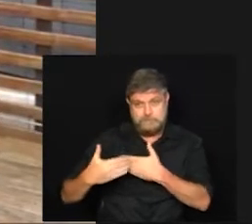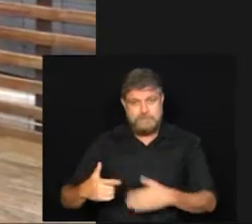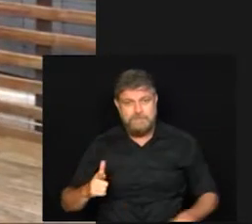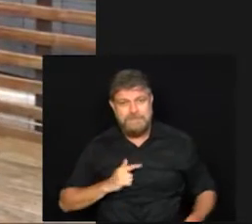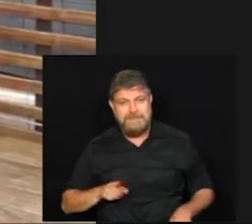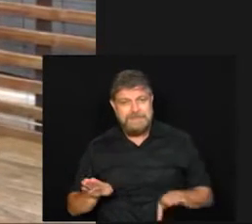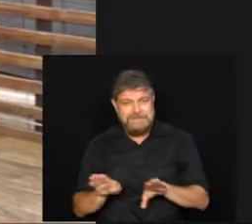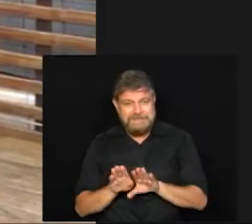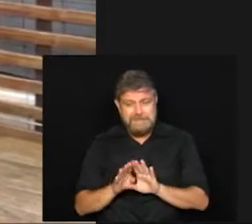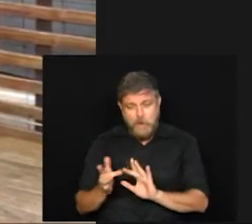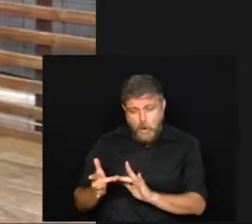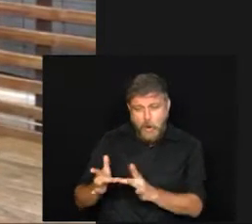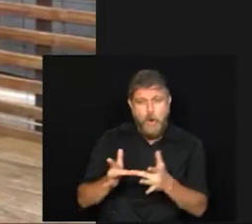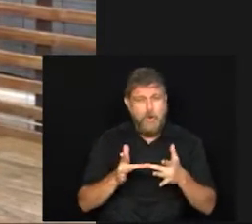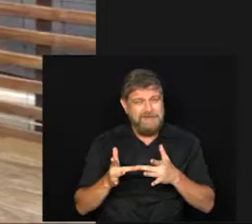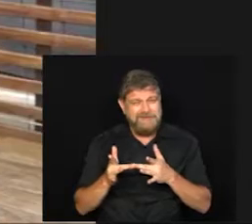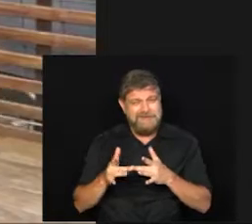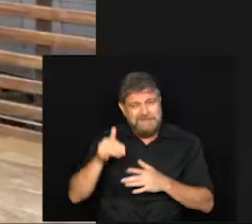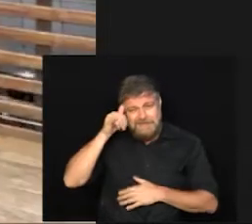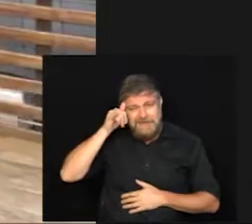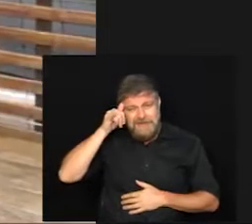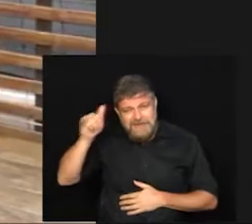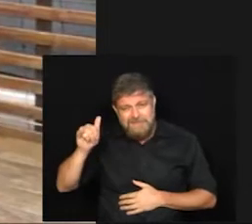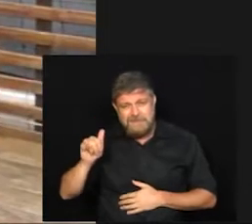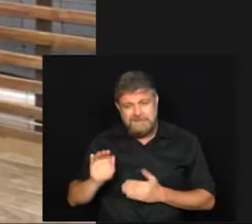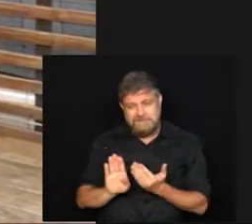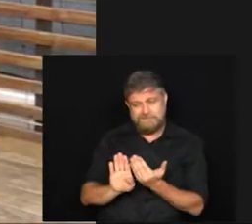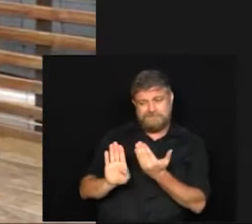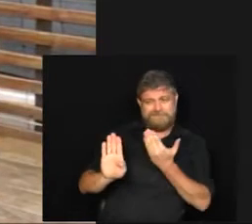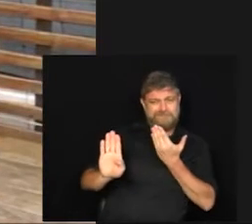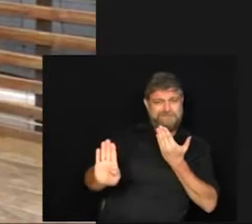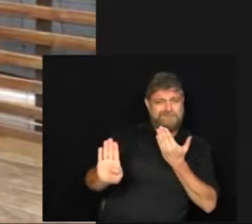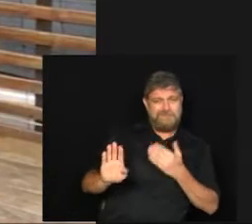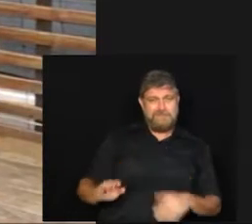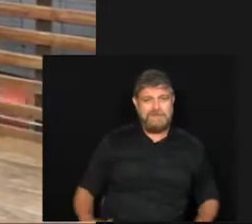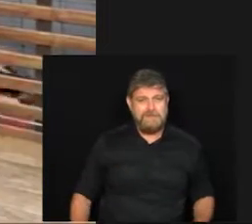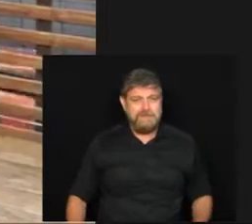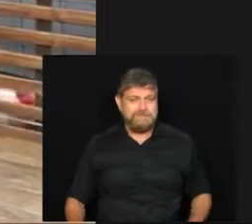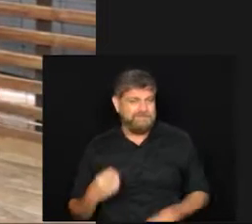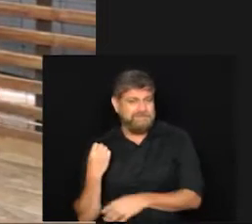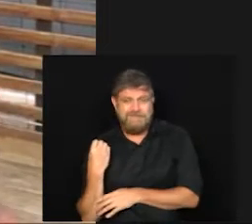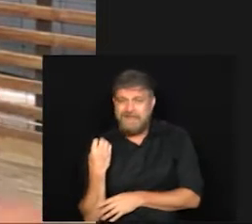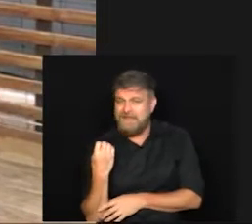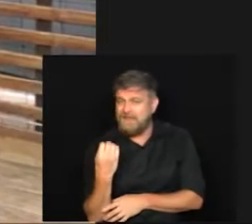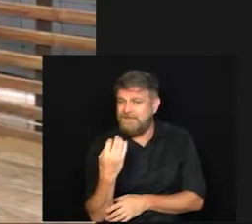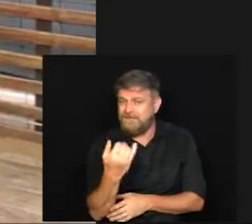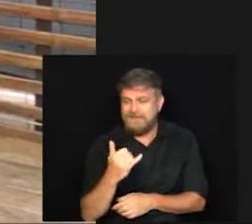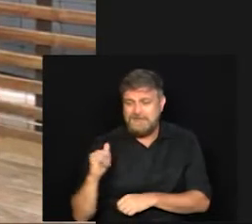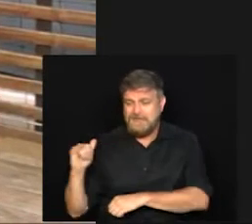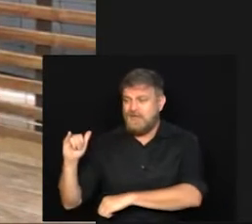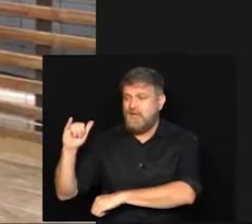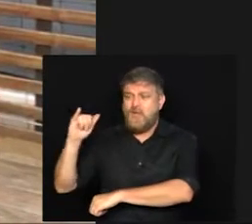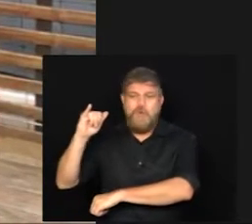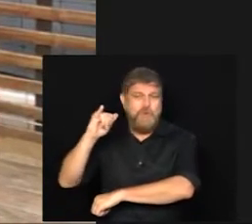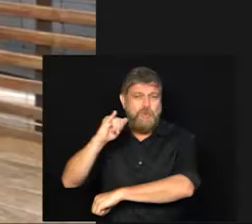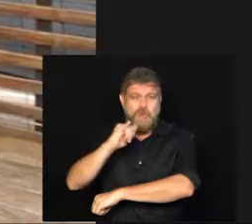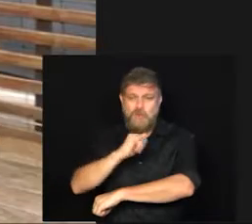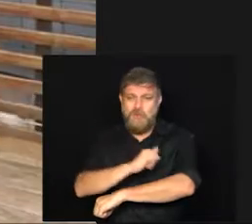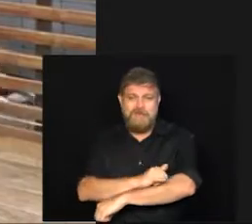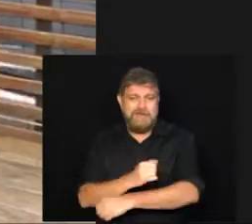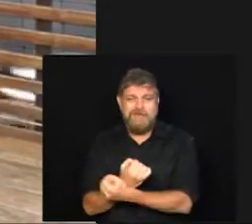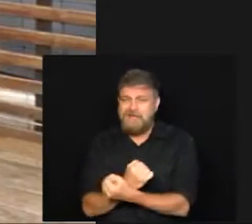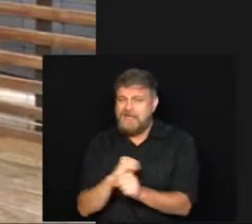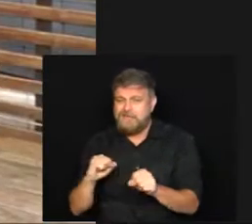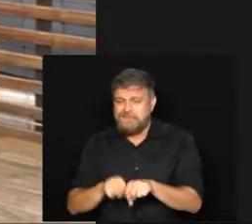evitar contatos com pessoas. Mas, normalmente, nas viagens, cara, pega avião cheio. Então, é